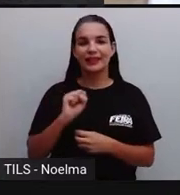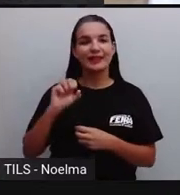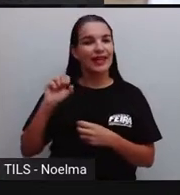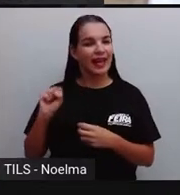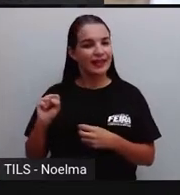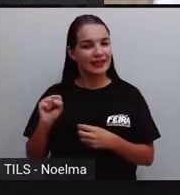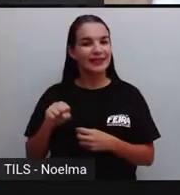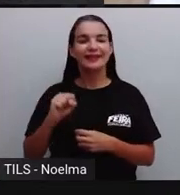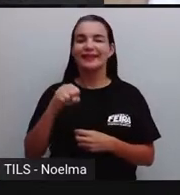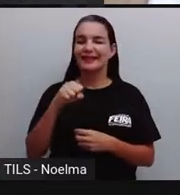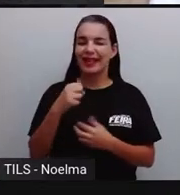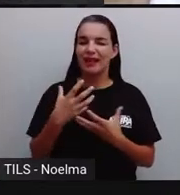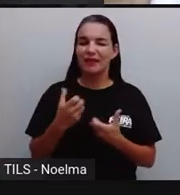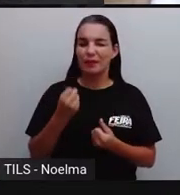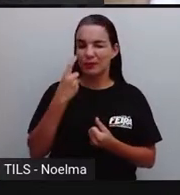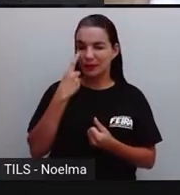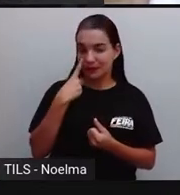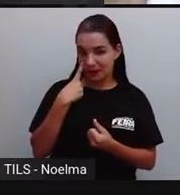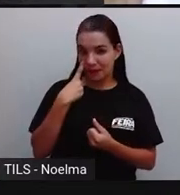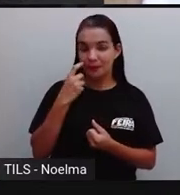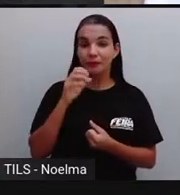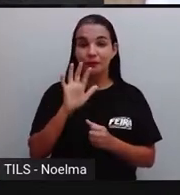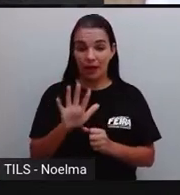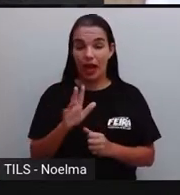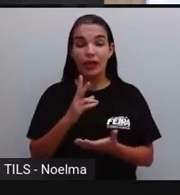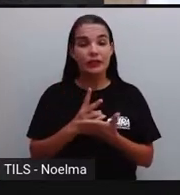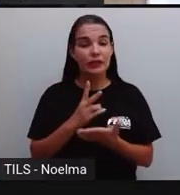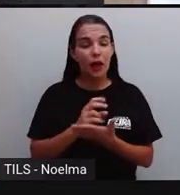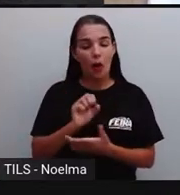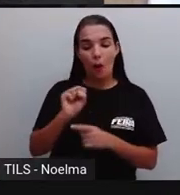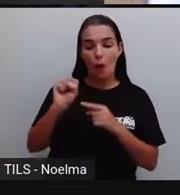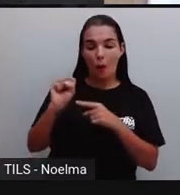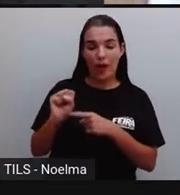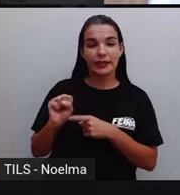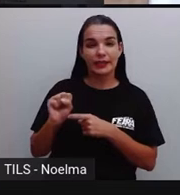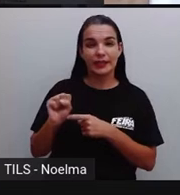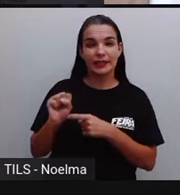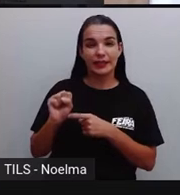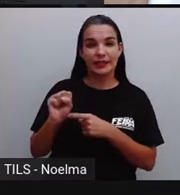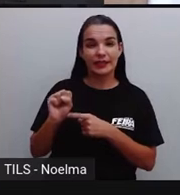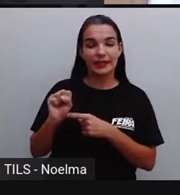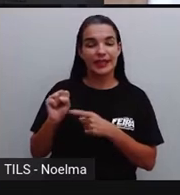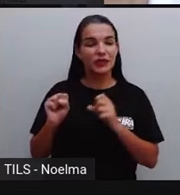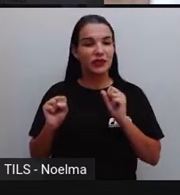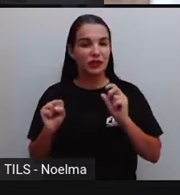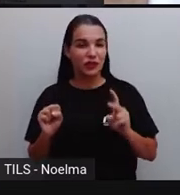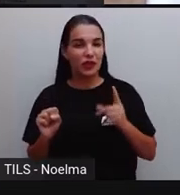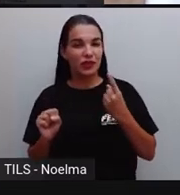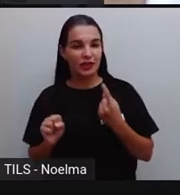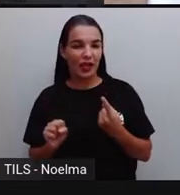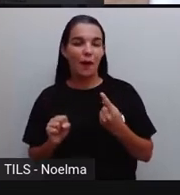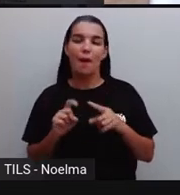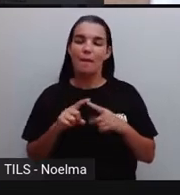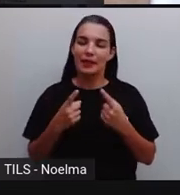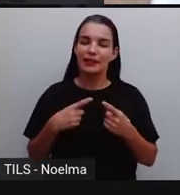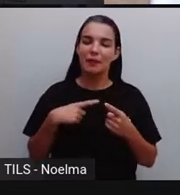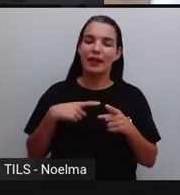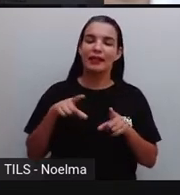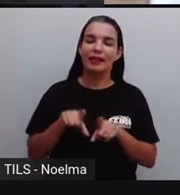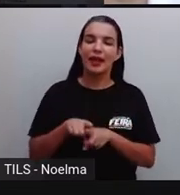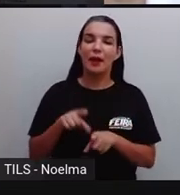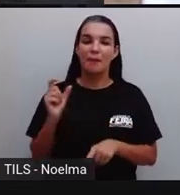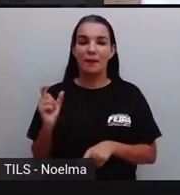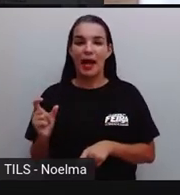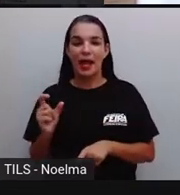então vamos ver, né? Nem sempre o si vai aparecer, né? Ele vai estar lá uma vez só na palavra, como no caso